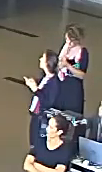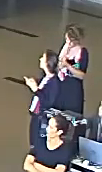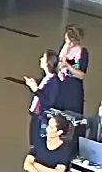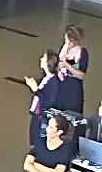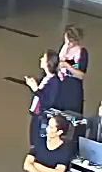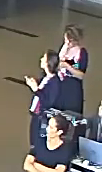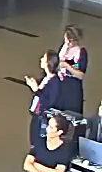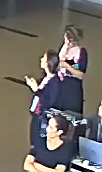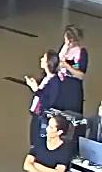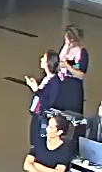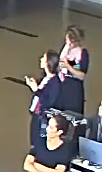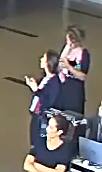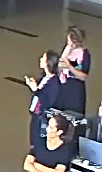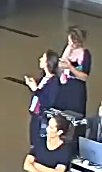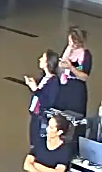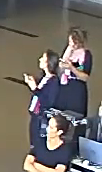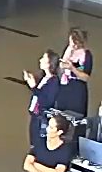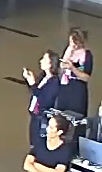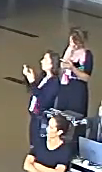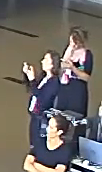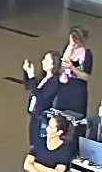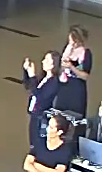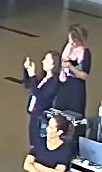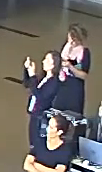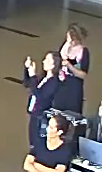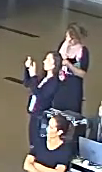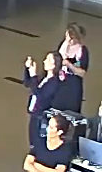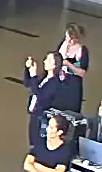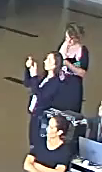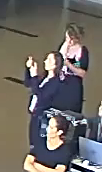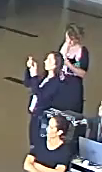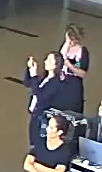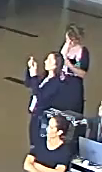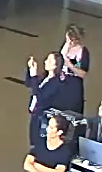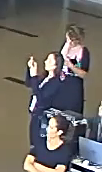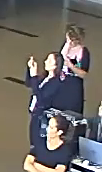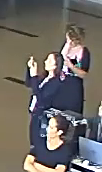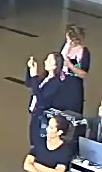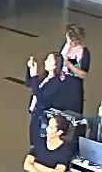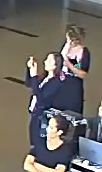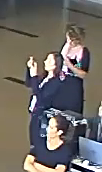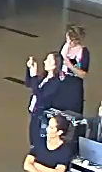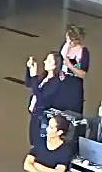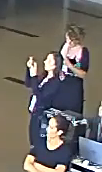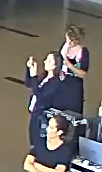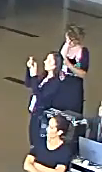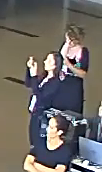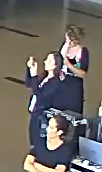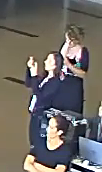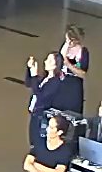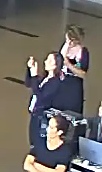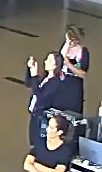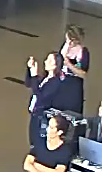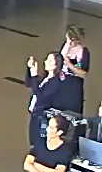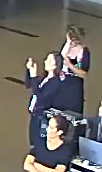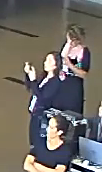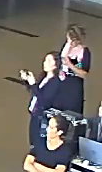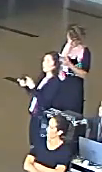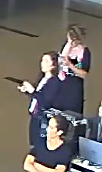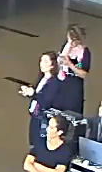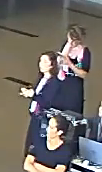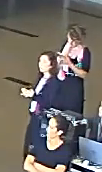somos consumidores nós compramos a passagem nós queremos entrar neste ônibus aqui como qualquer cidadão entra sem constrangimento sem